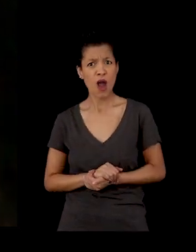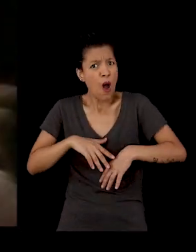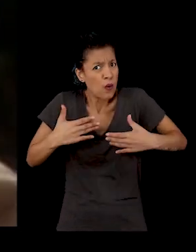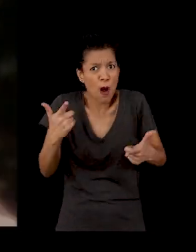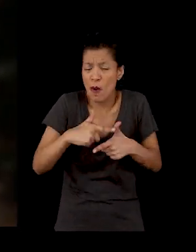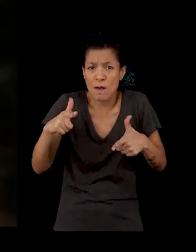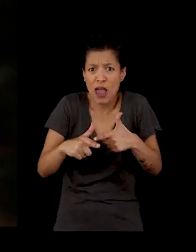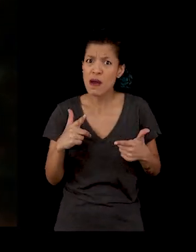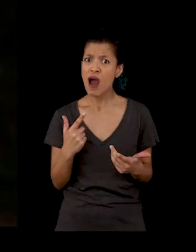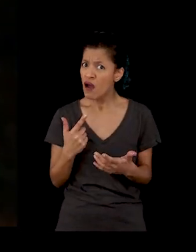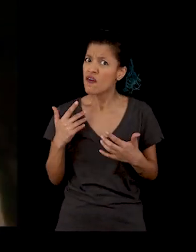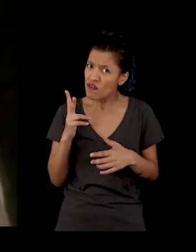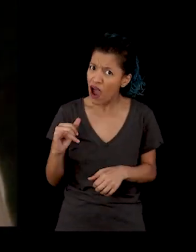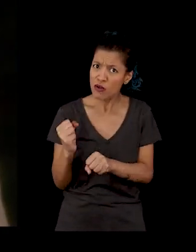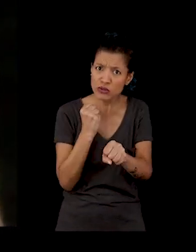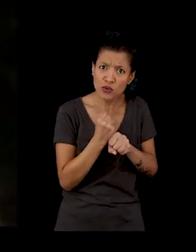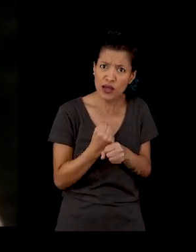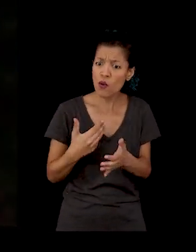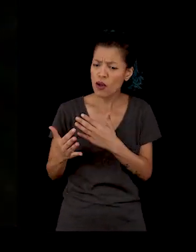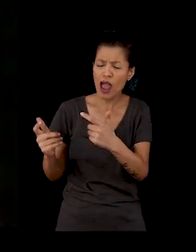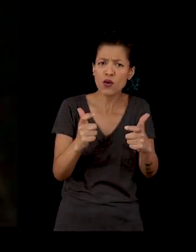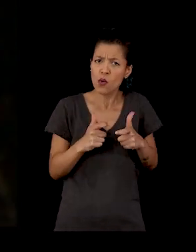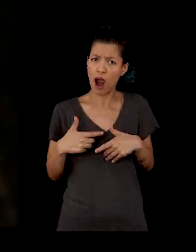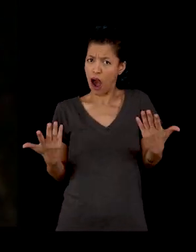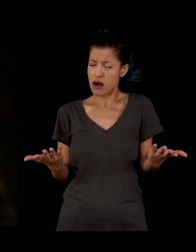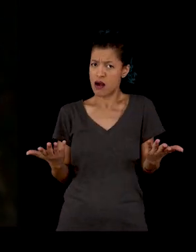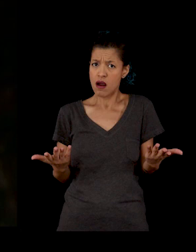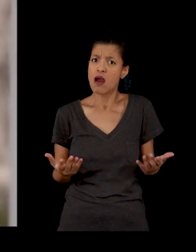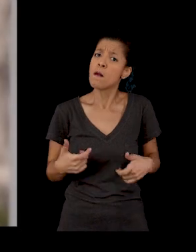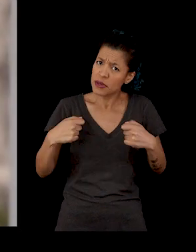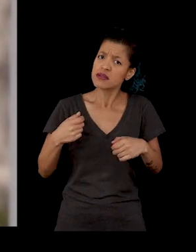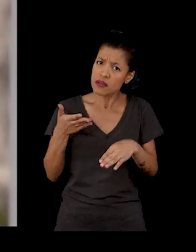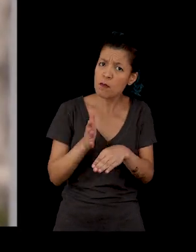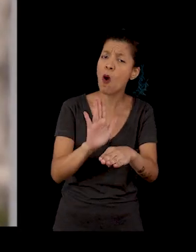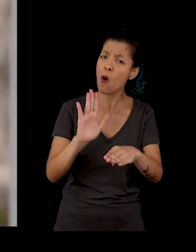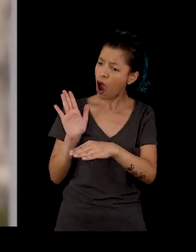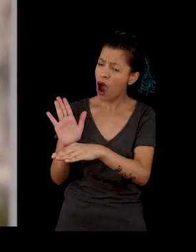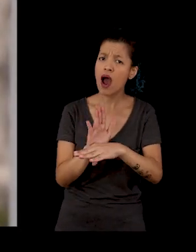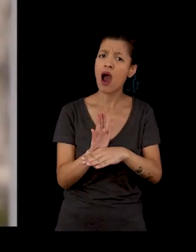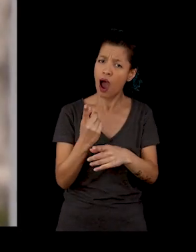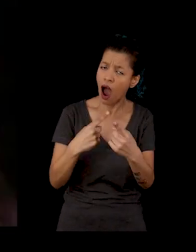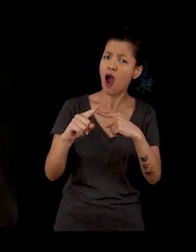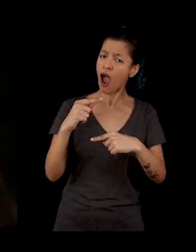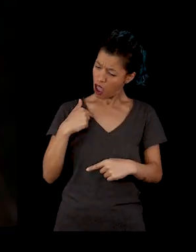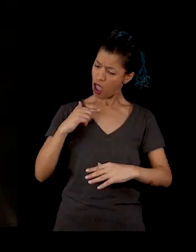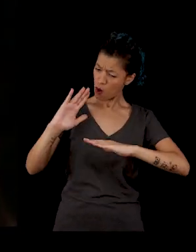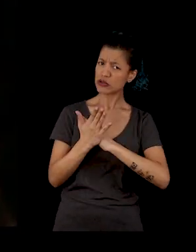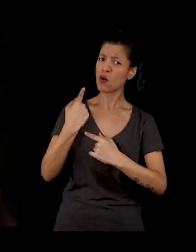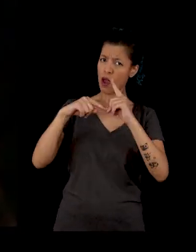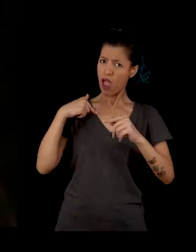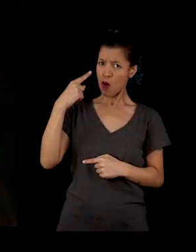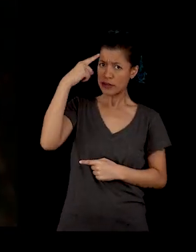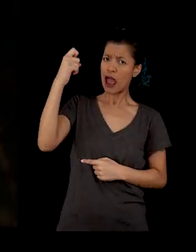que tem? Ia ter que ser construído em algum lugar mesmo? Ora, se vai ter que beneficiar alguém, que beneficie eu, que foi quem pariu a